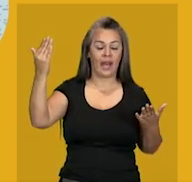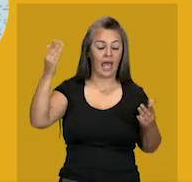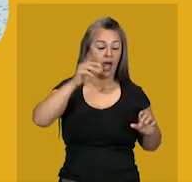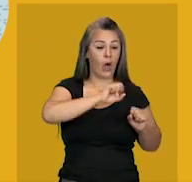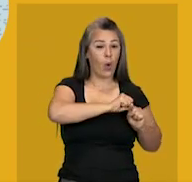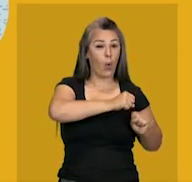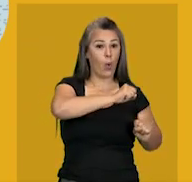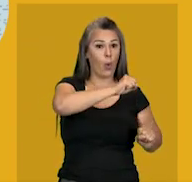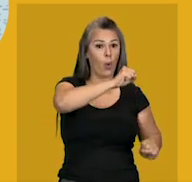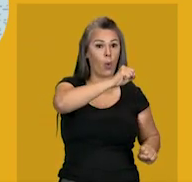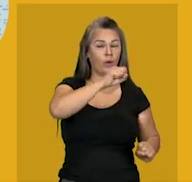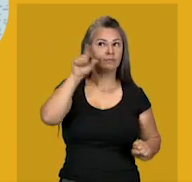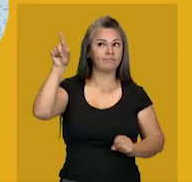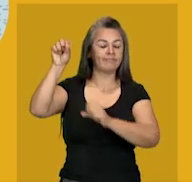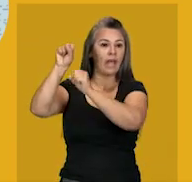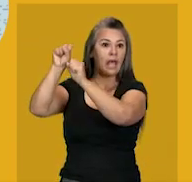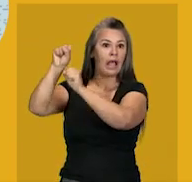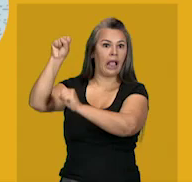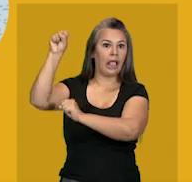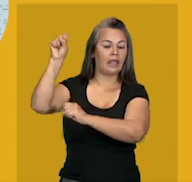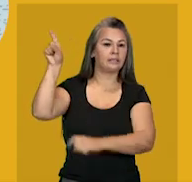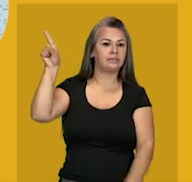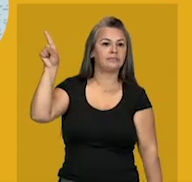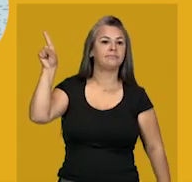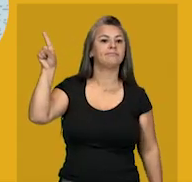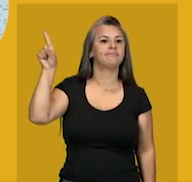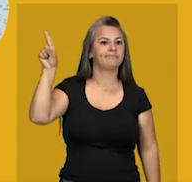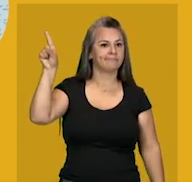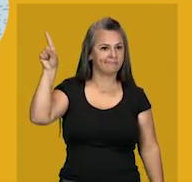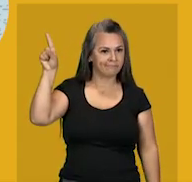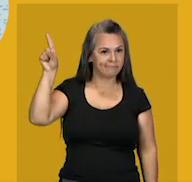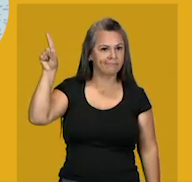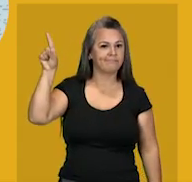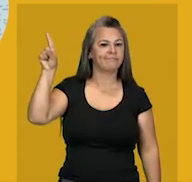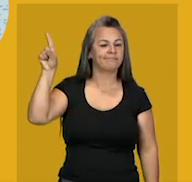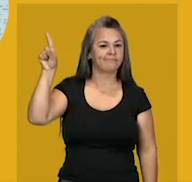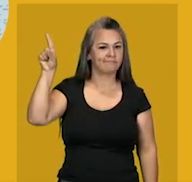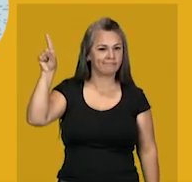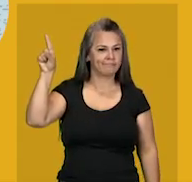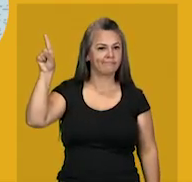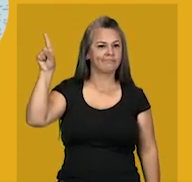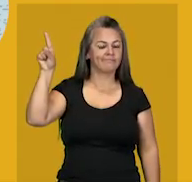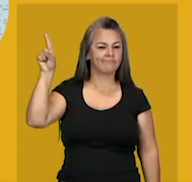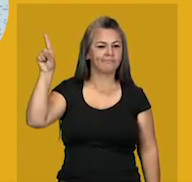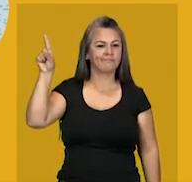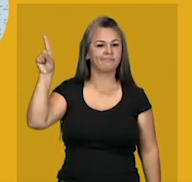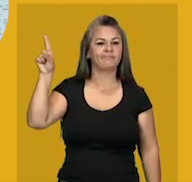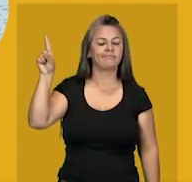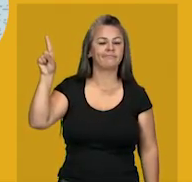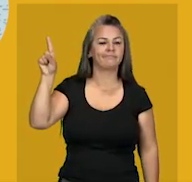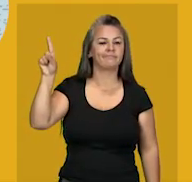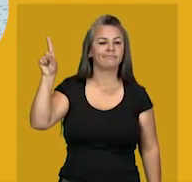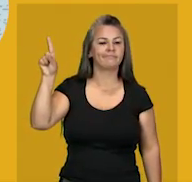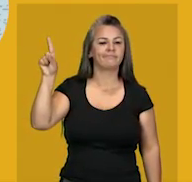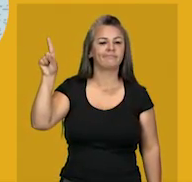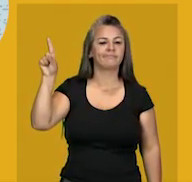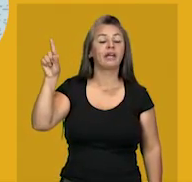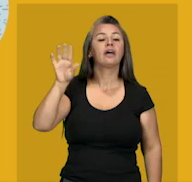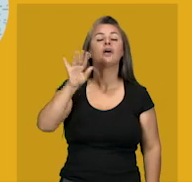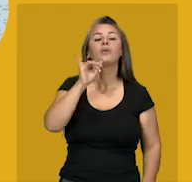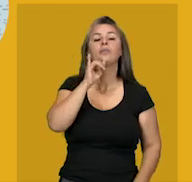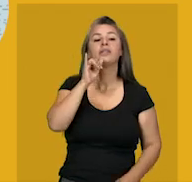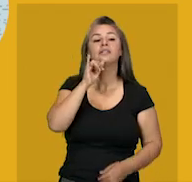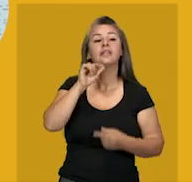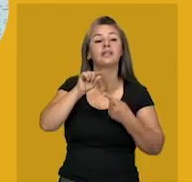todo país que a gente for discutir, ou região que a gente vai discutir, eles normalmente tendem a ser menor do que o Brasil. Os tigres asiáticos,